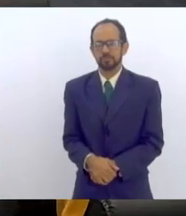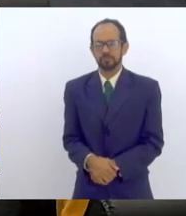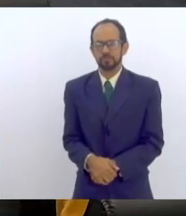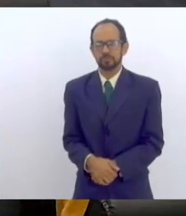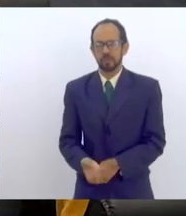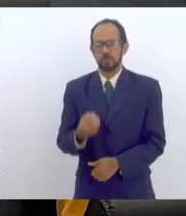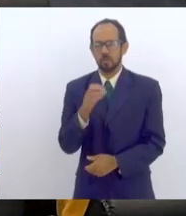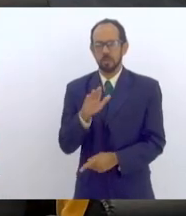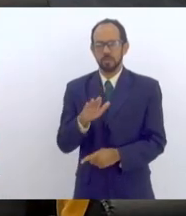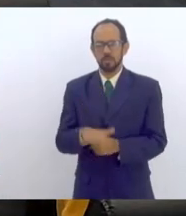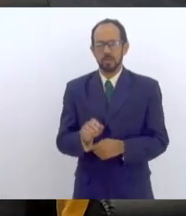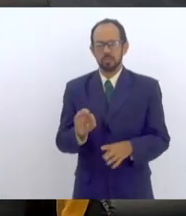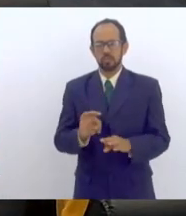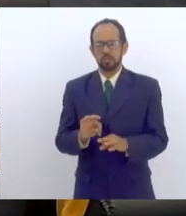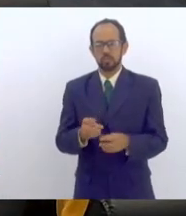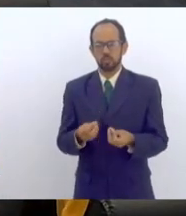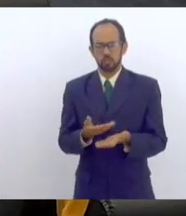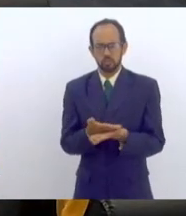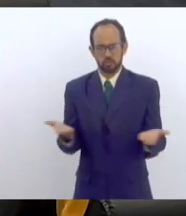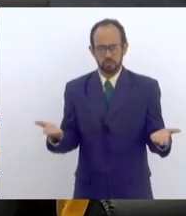Boa tarde a todos.